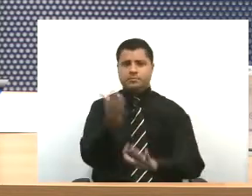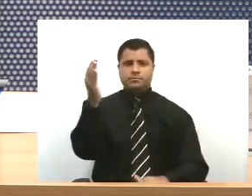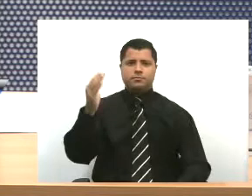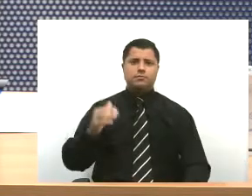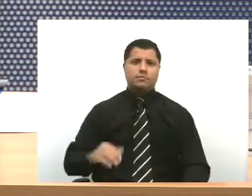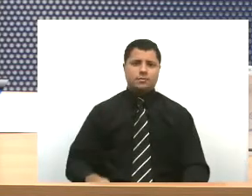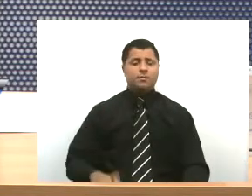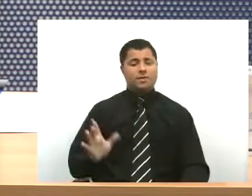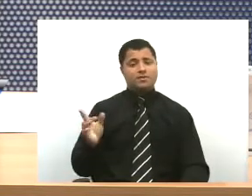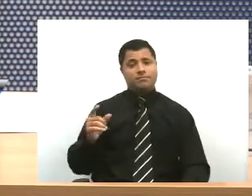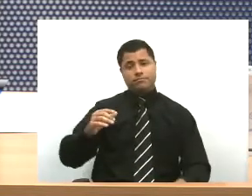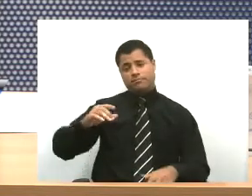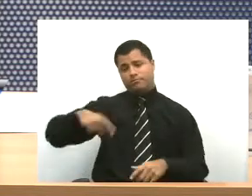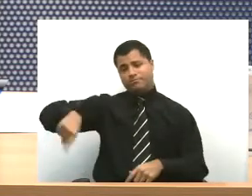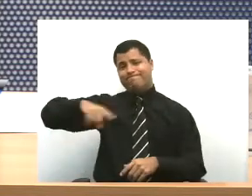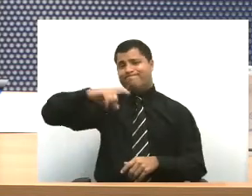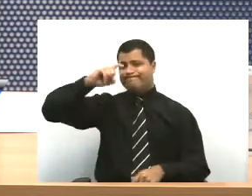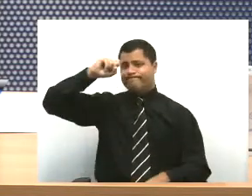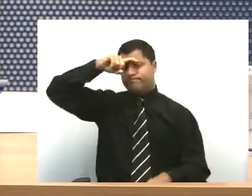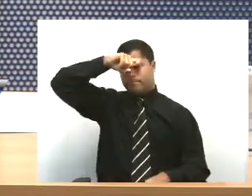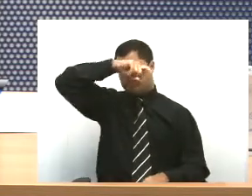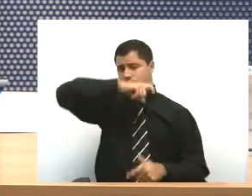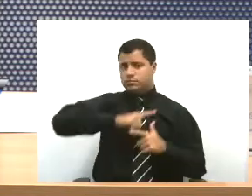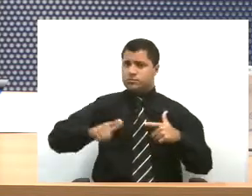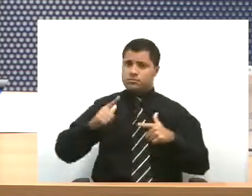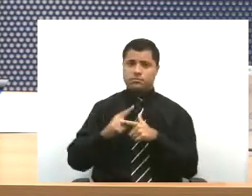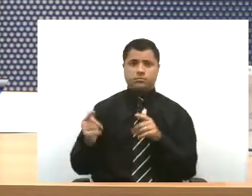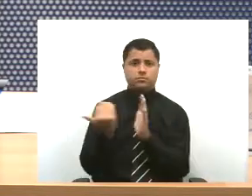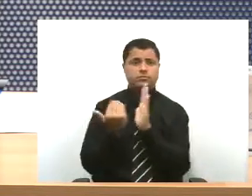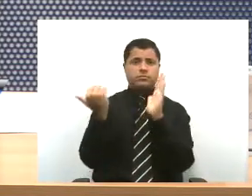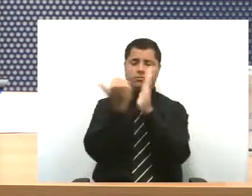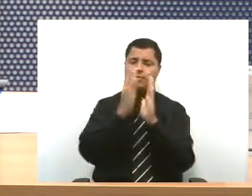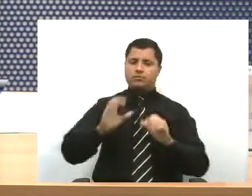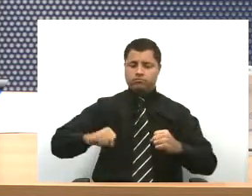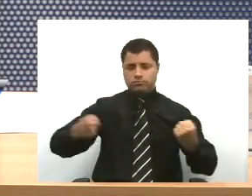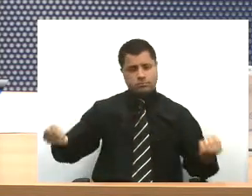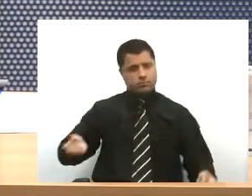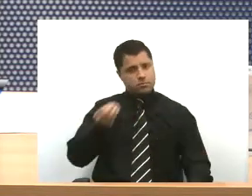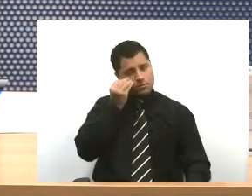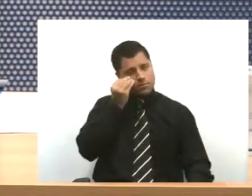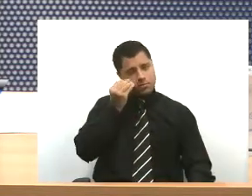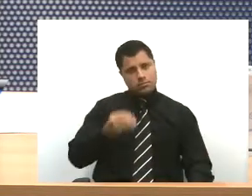um pouco mais de trabalho, mas a gente tenta fazer isso o melhor possível.